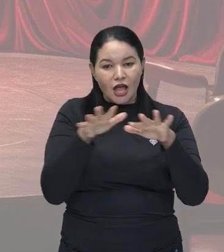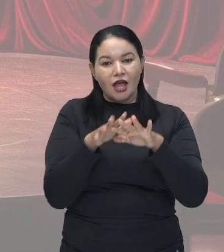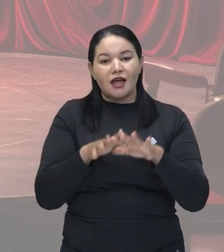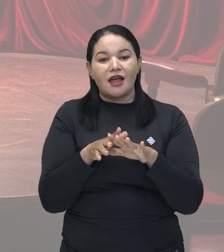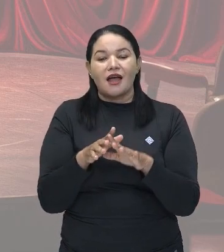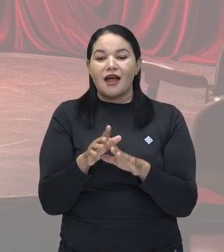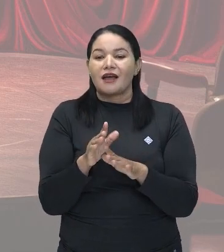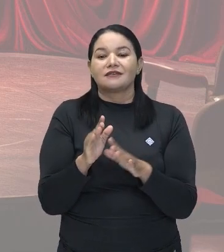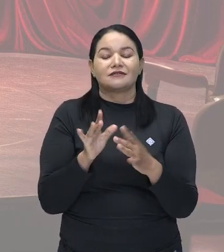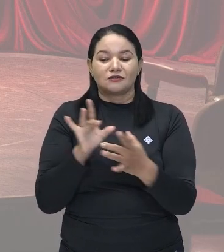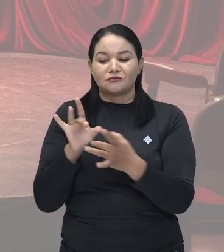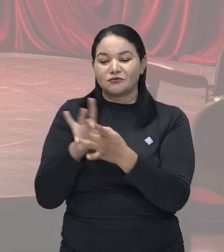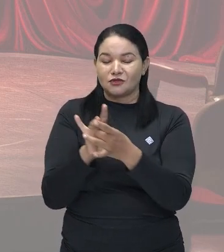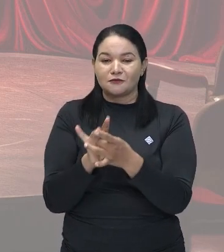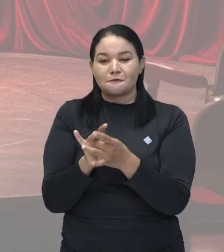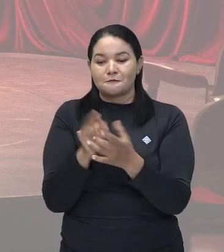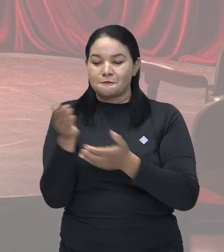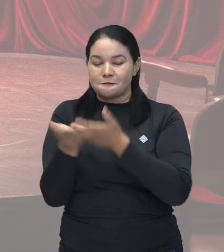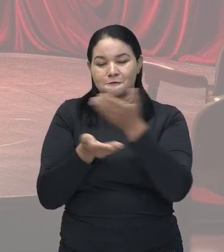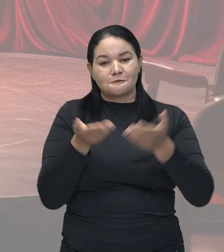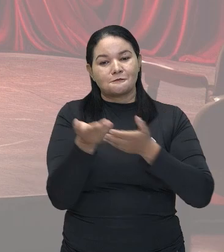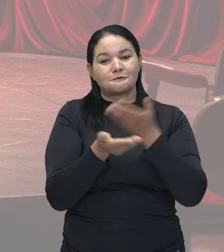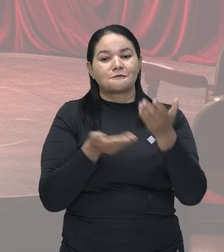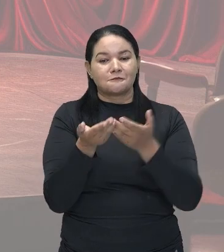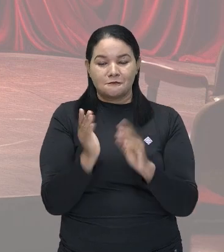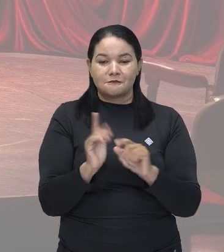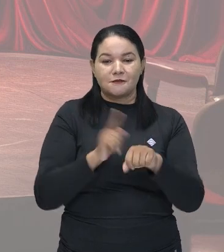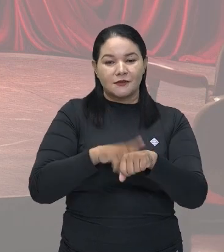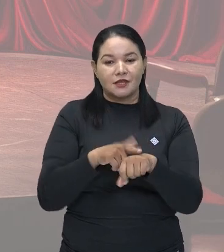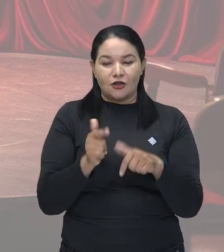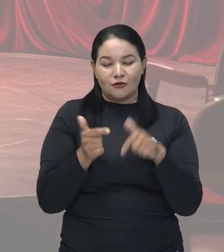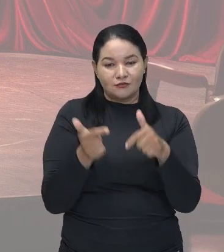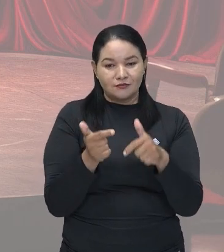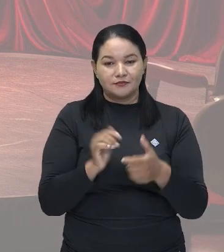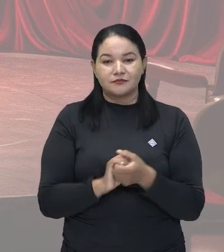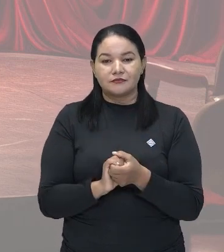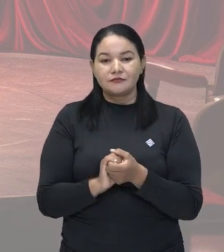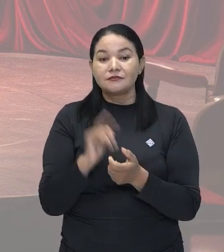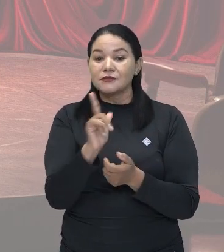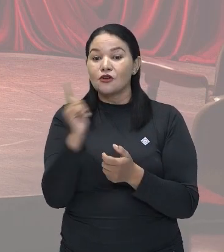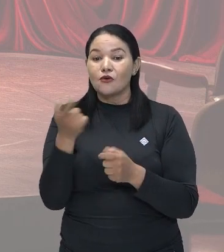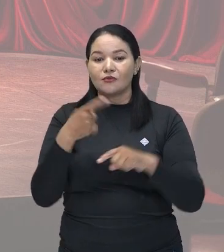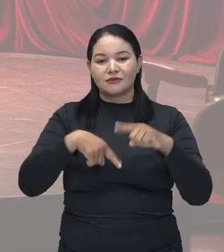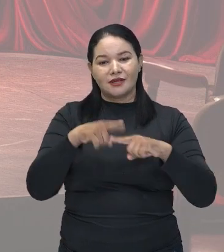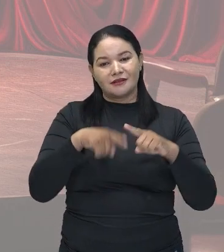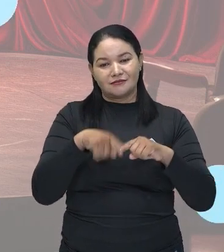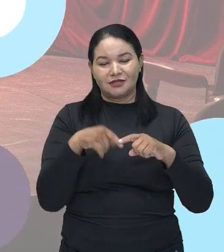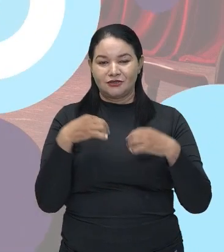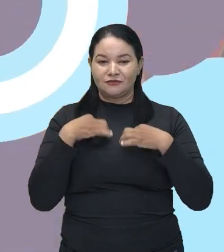acabe interagindo ainda mais com a ação cênica. Outro elemento que nós vimos é o figurino.